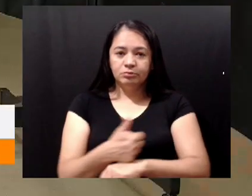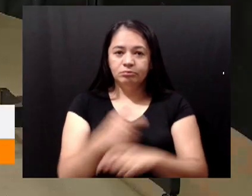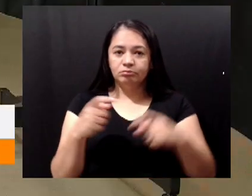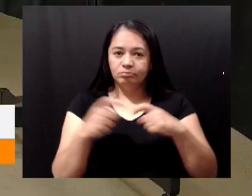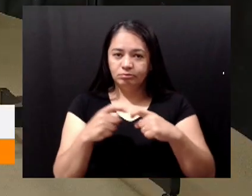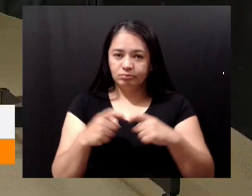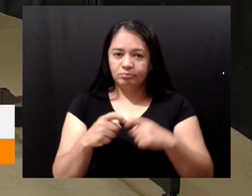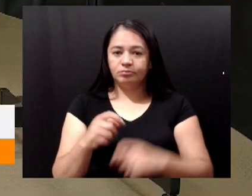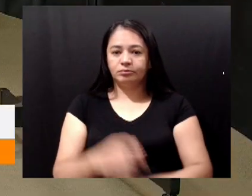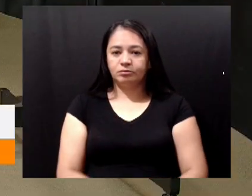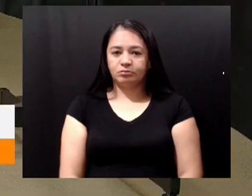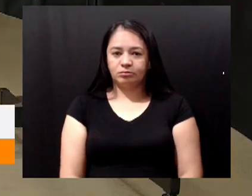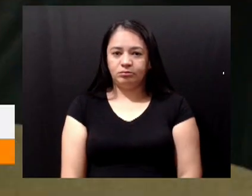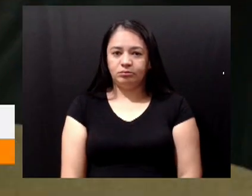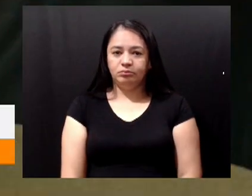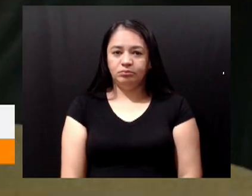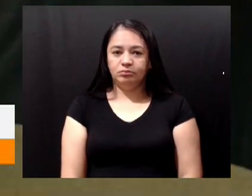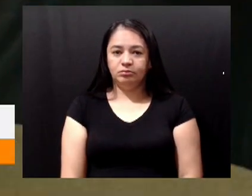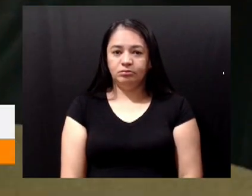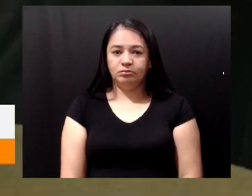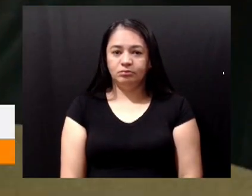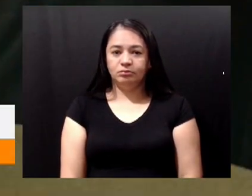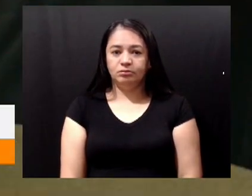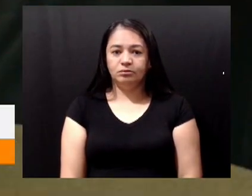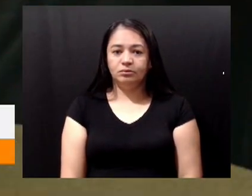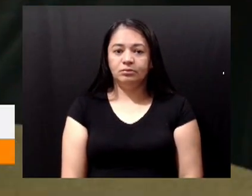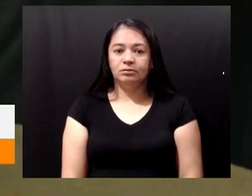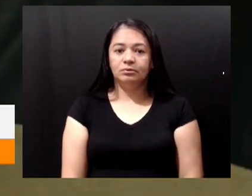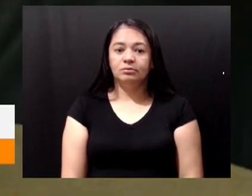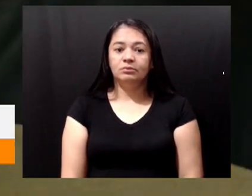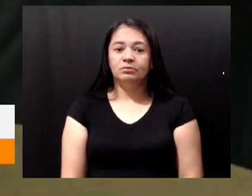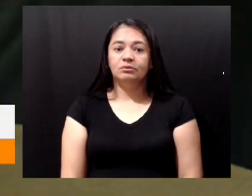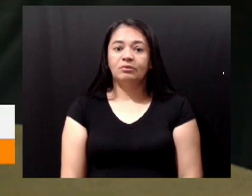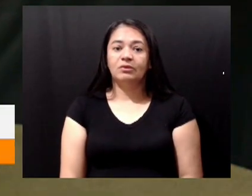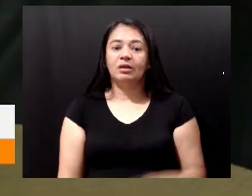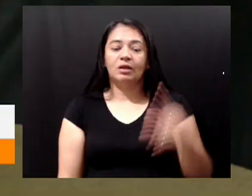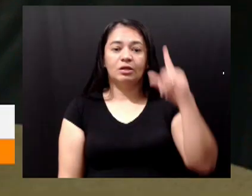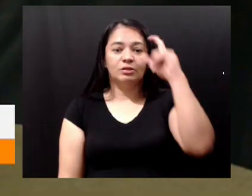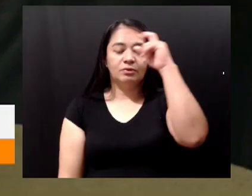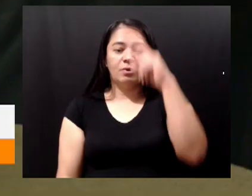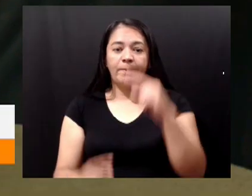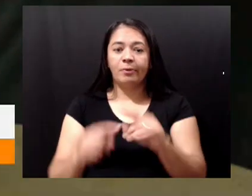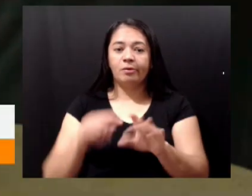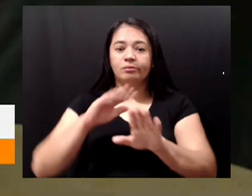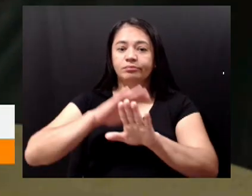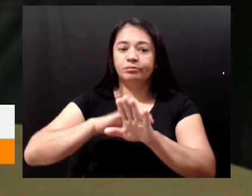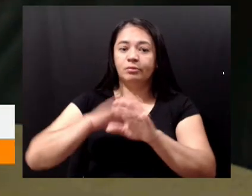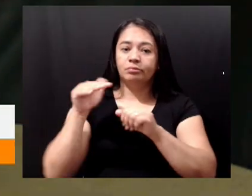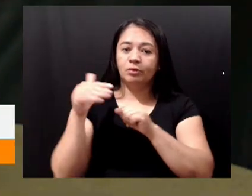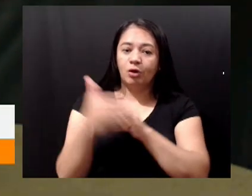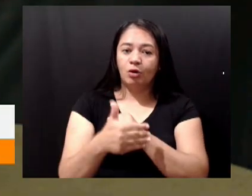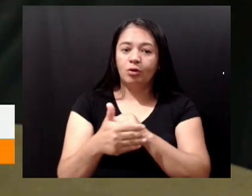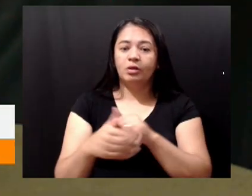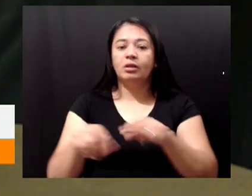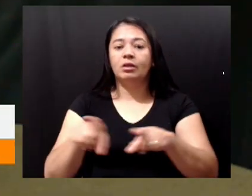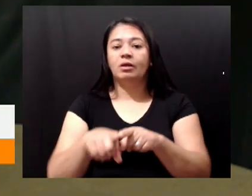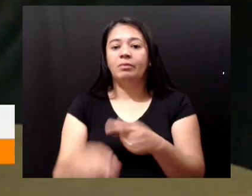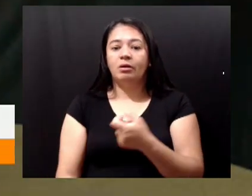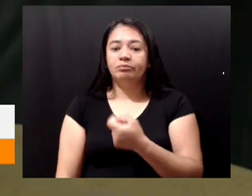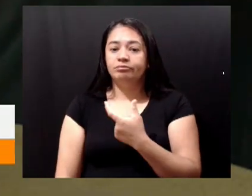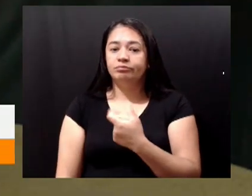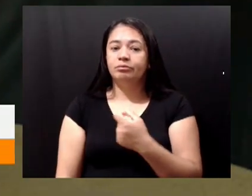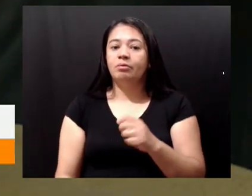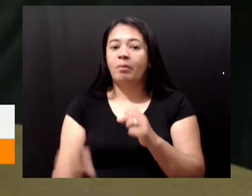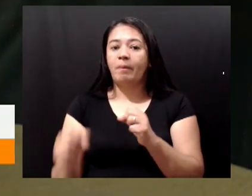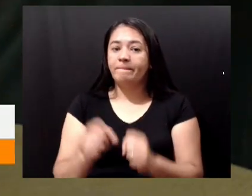Perfeito, Rogério, perfeito. Esse ponto ele é bem delicado, né? Porque além de mascarar sintomas, a automedicação ela pode causar